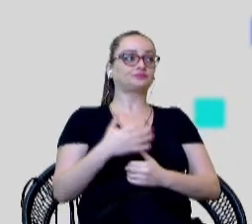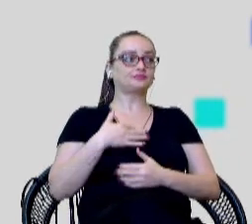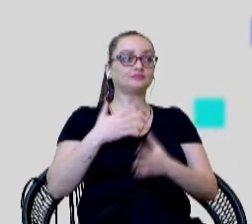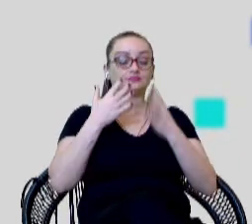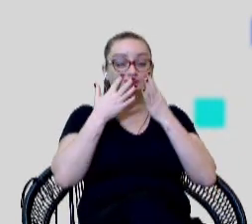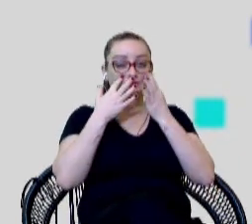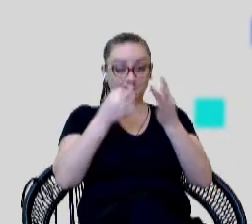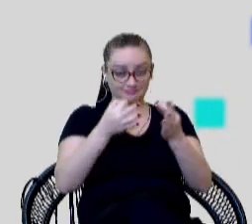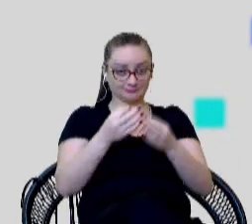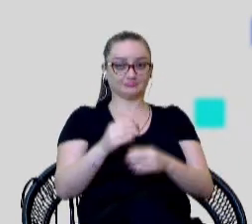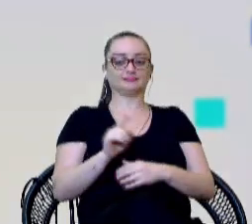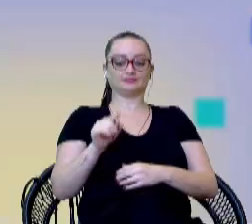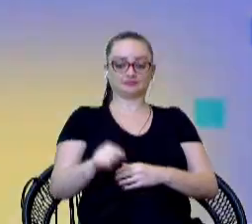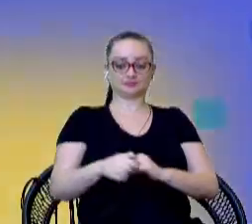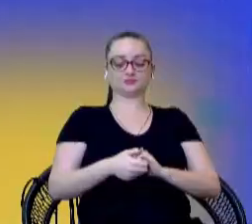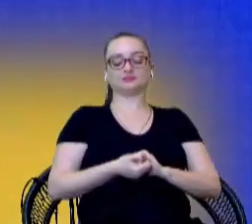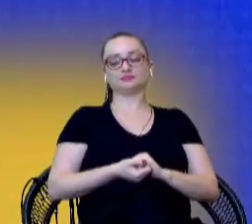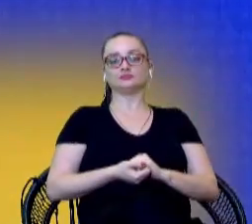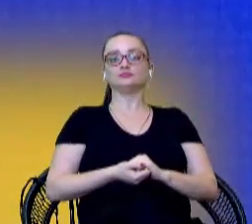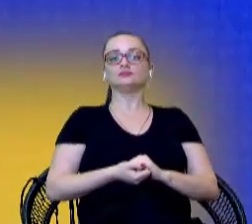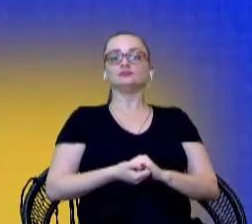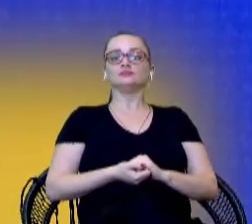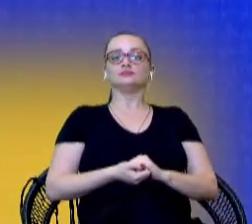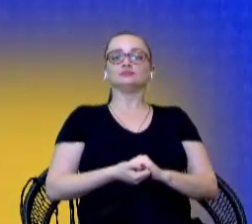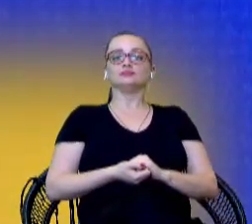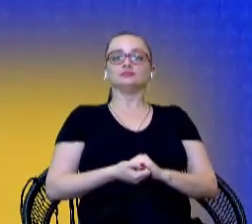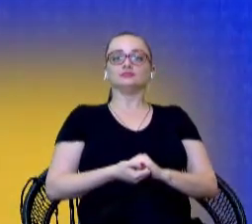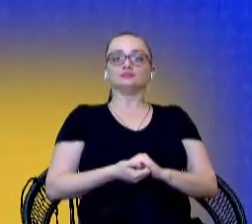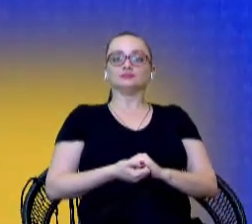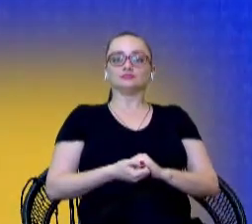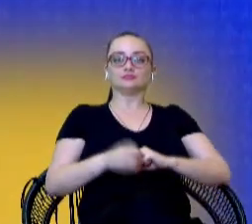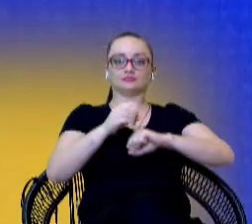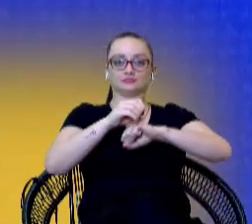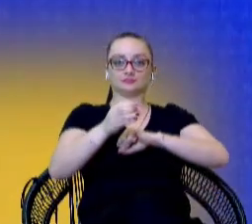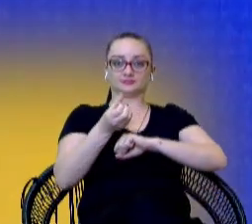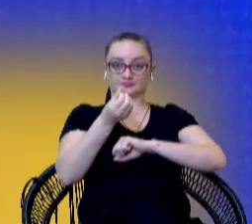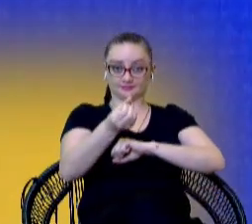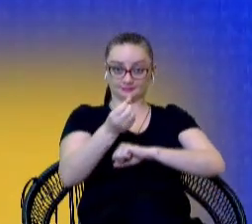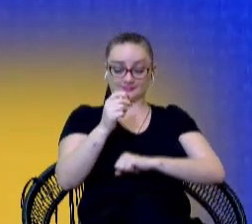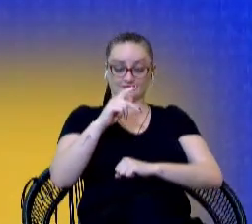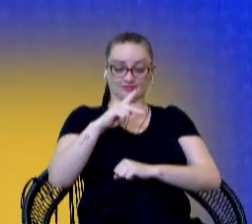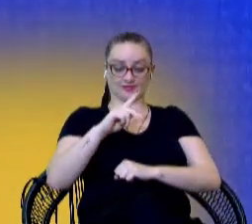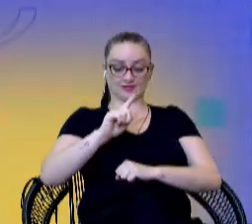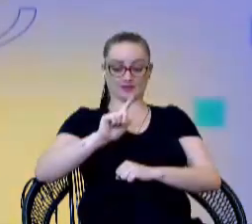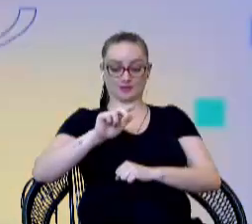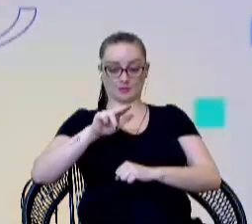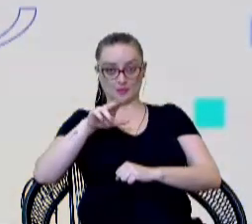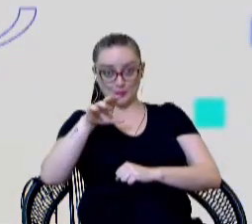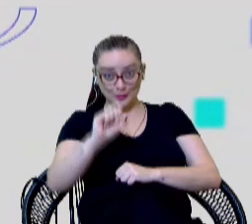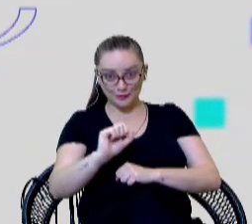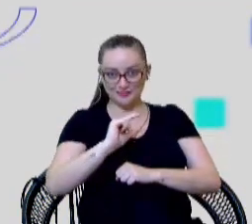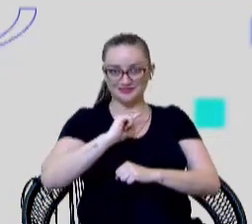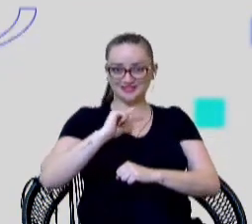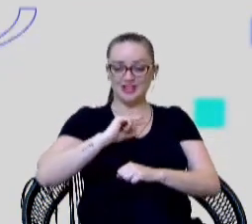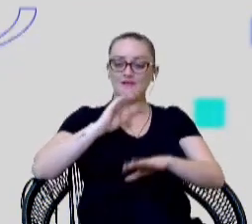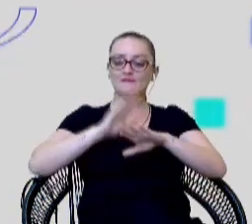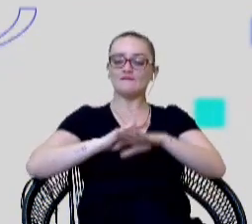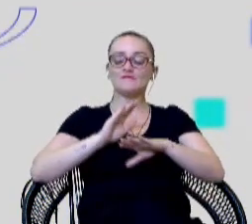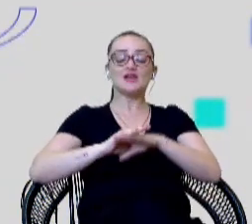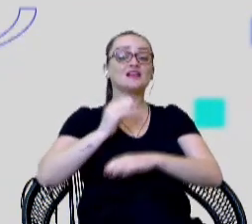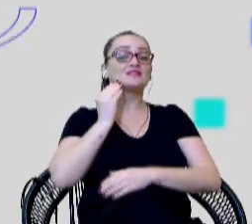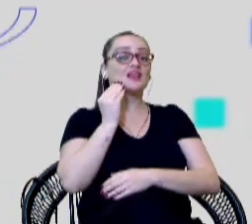com isso na cabeça, tá? E a dica 6, que é a dica plus que a gente tem. Realizem testes,